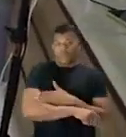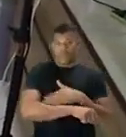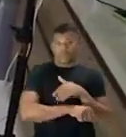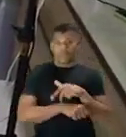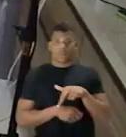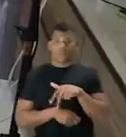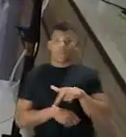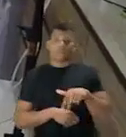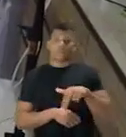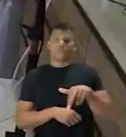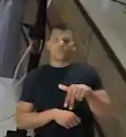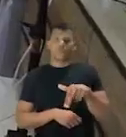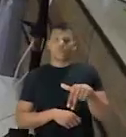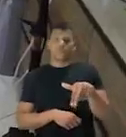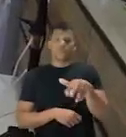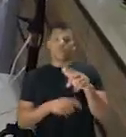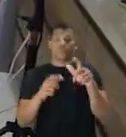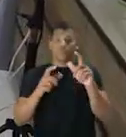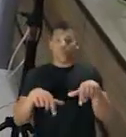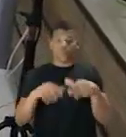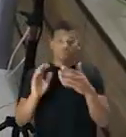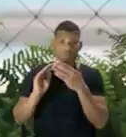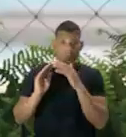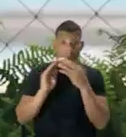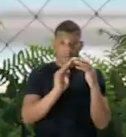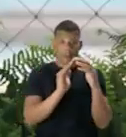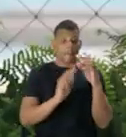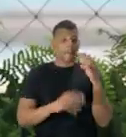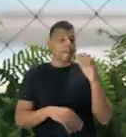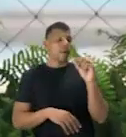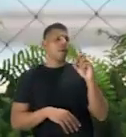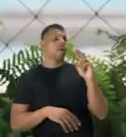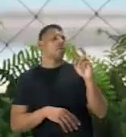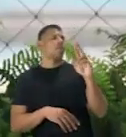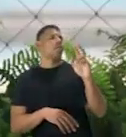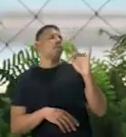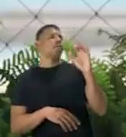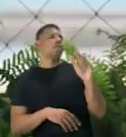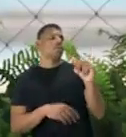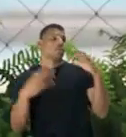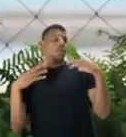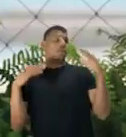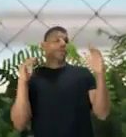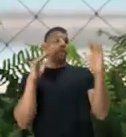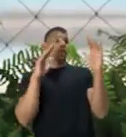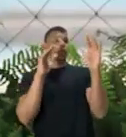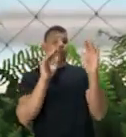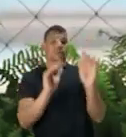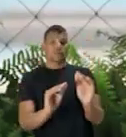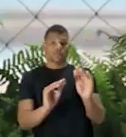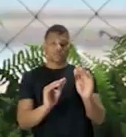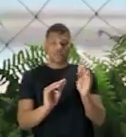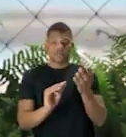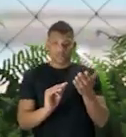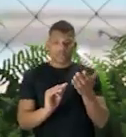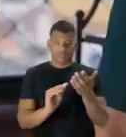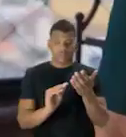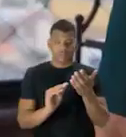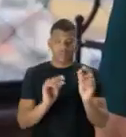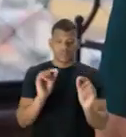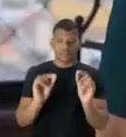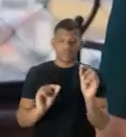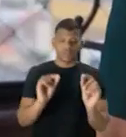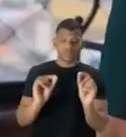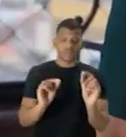só mandava em Madureira. Caiu do céu um anjo malandro